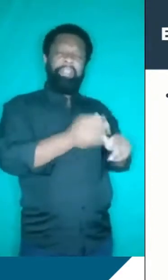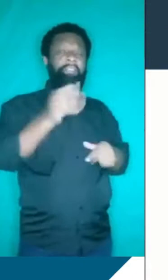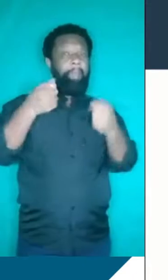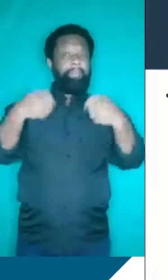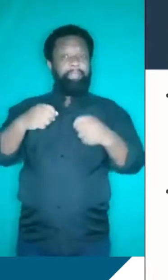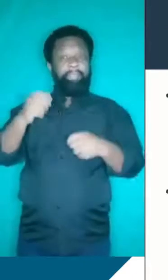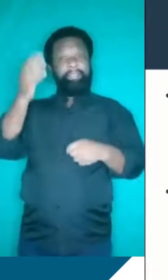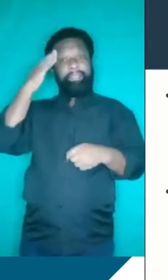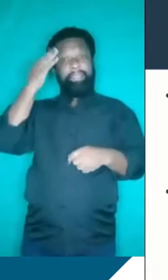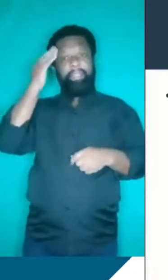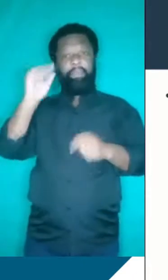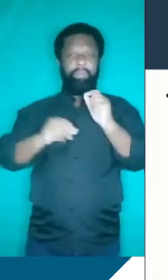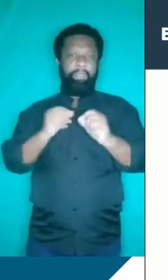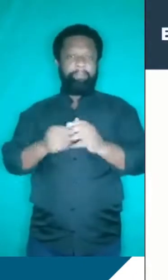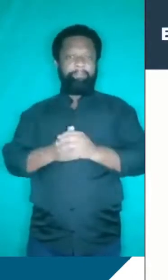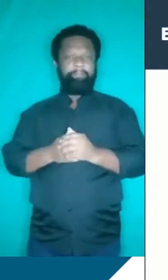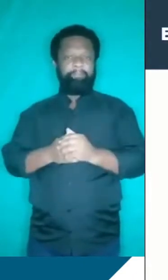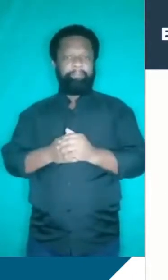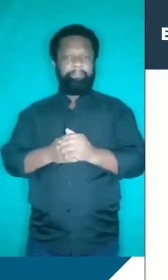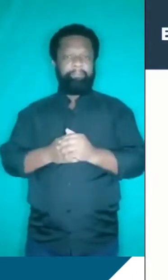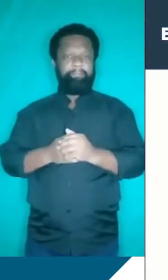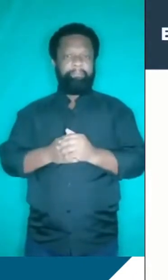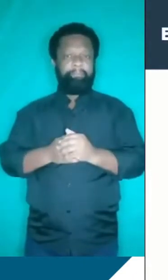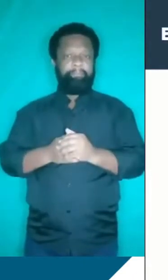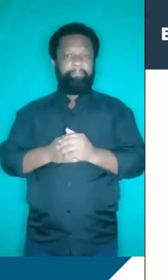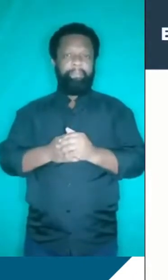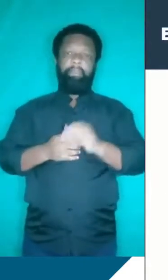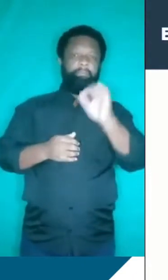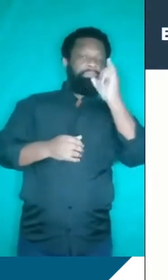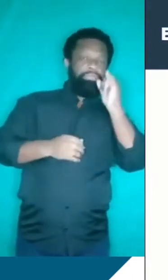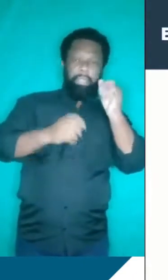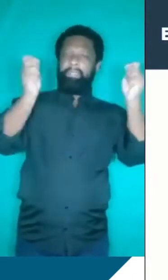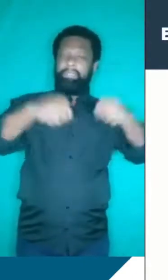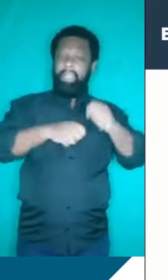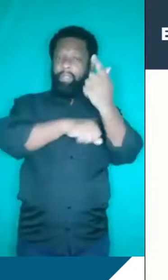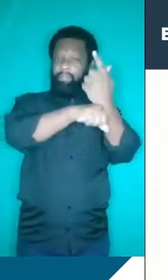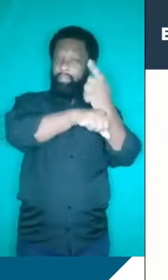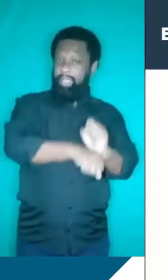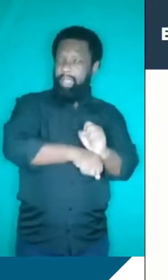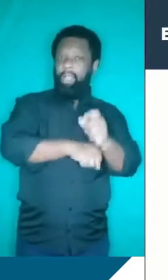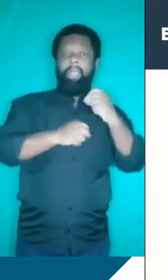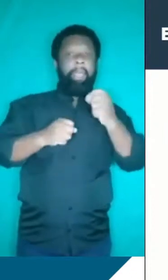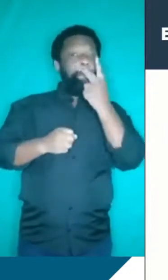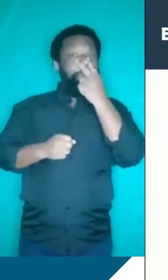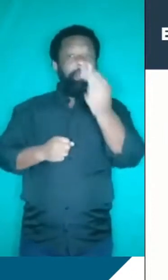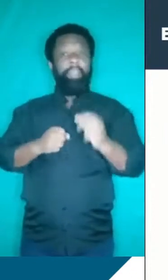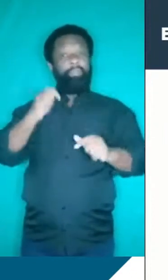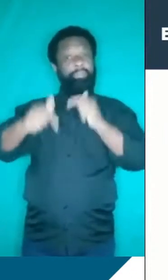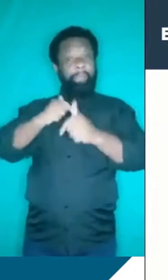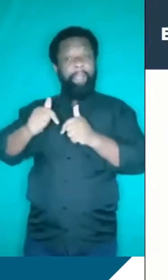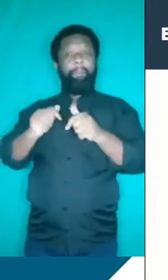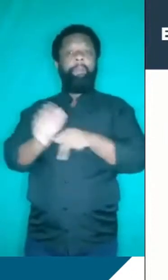vocês observaram que a energia potencial gravitacional, ela se assemelha ao trabalho